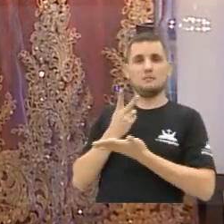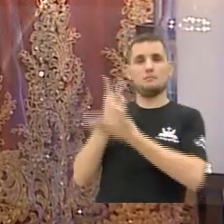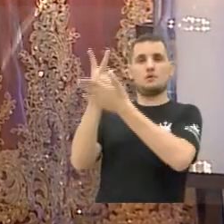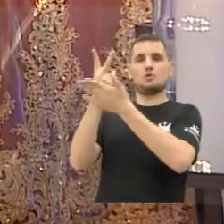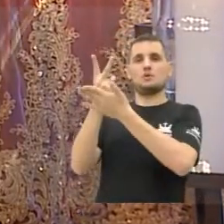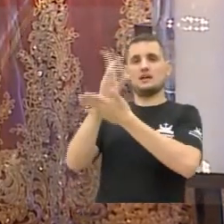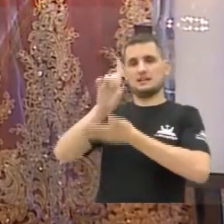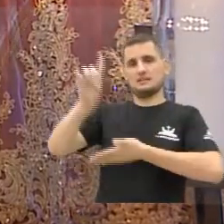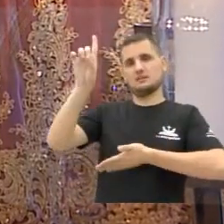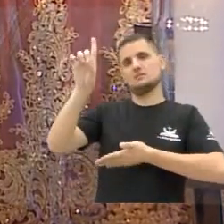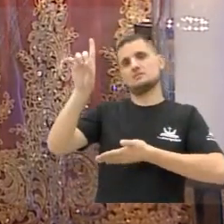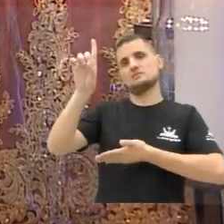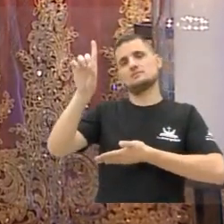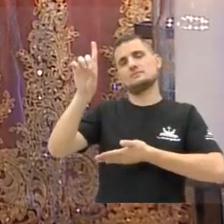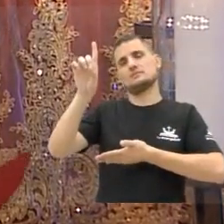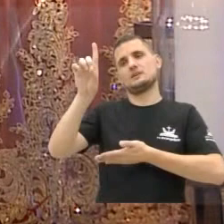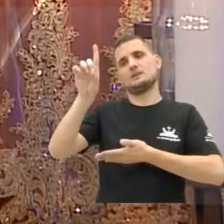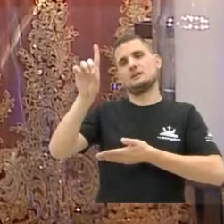necessidade de Deus.